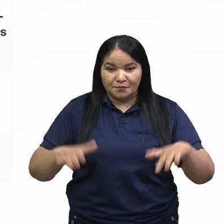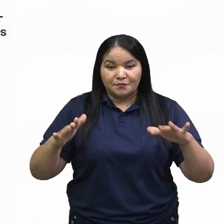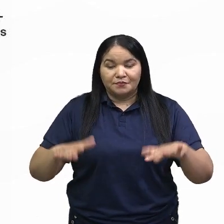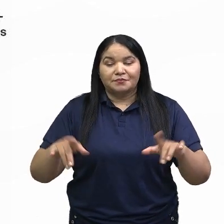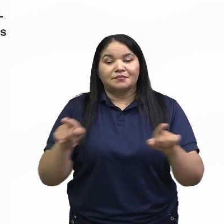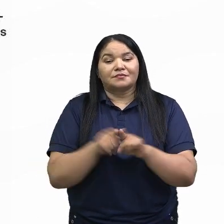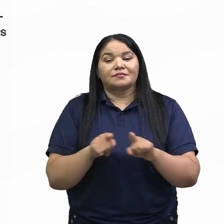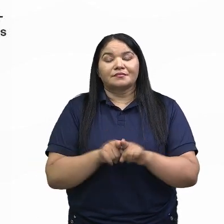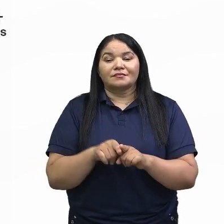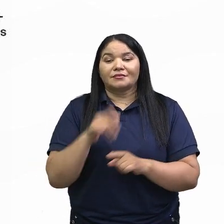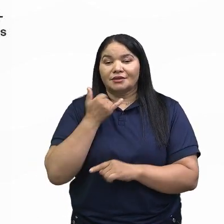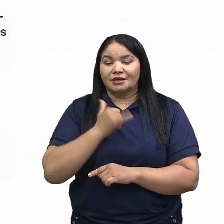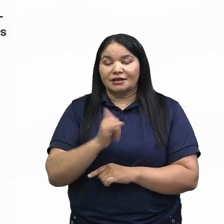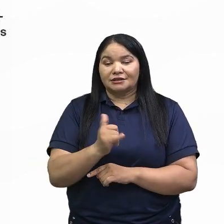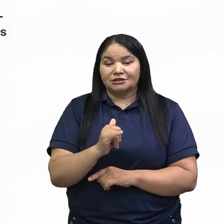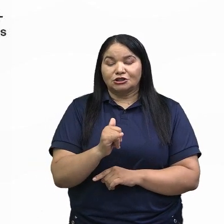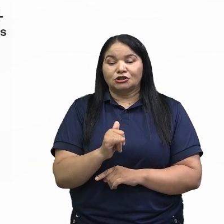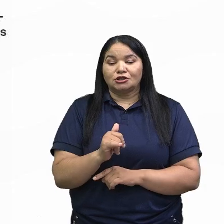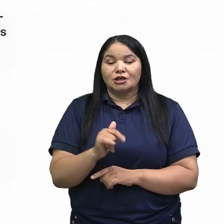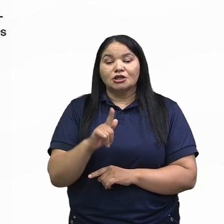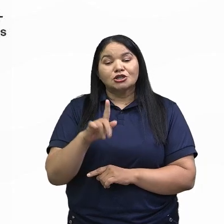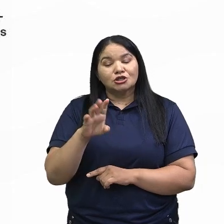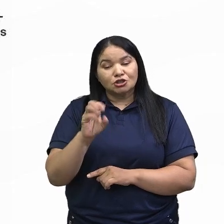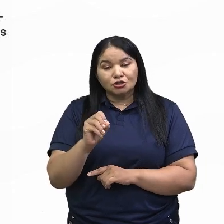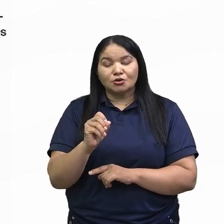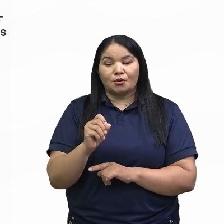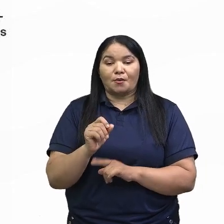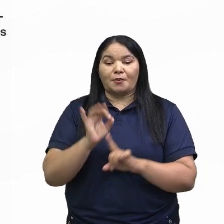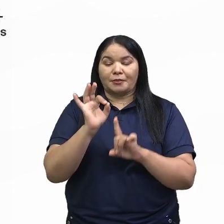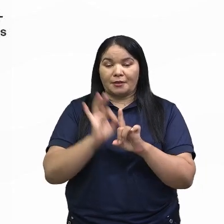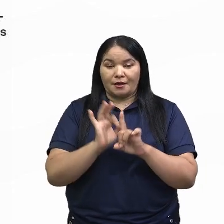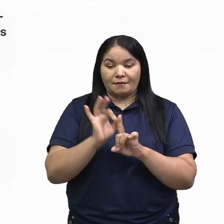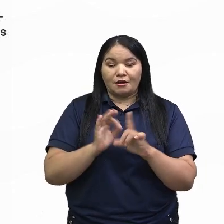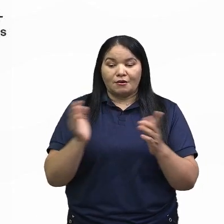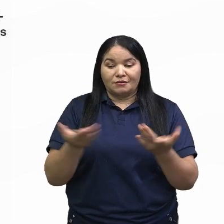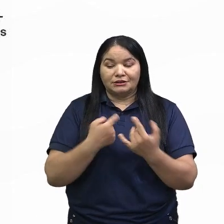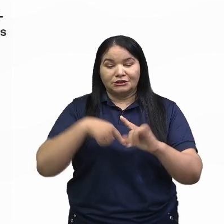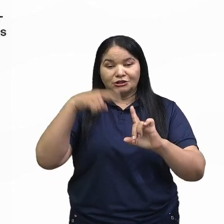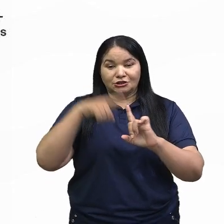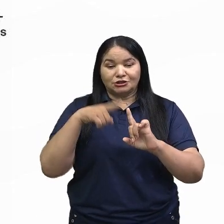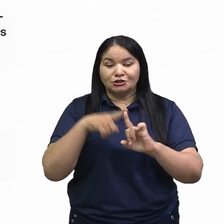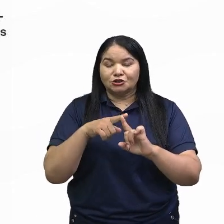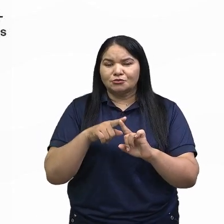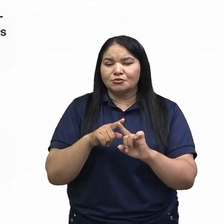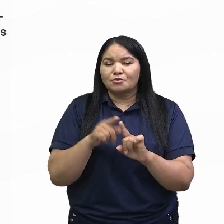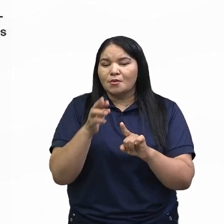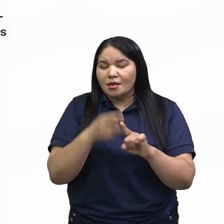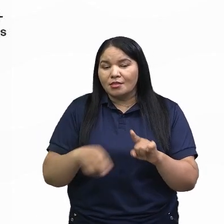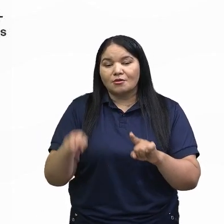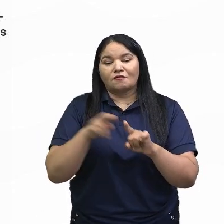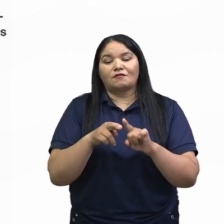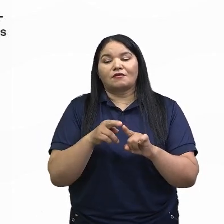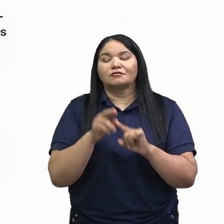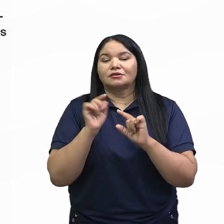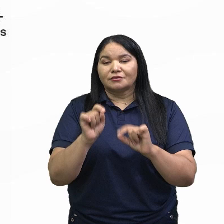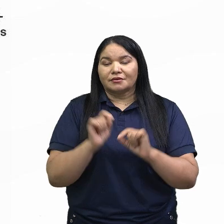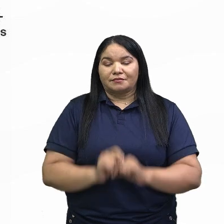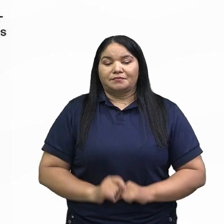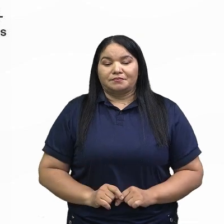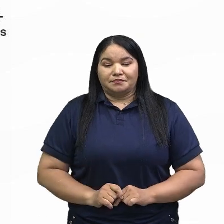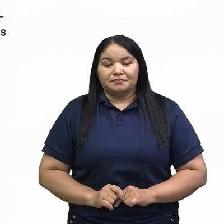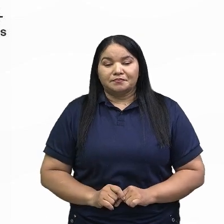né? Então, vamos começar então falando sobre as fontes renováveis de energia. As